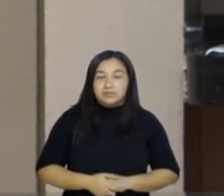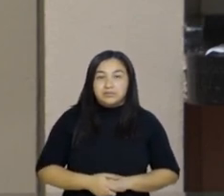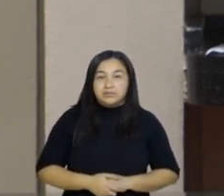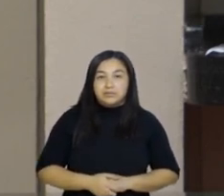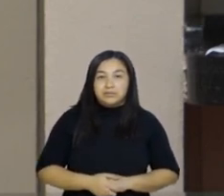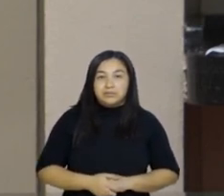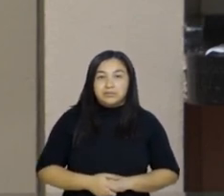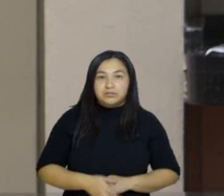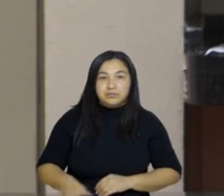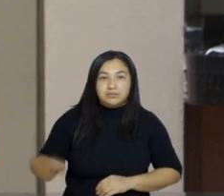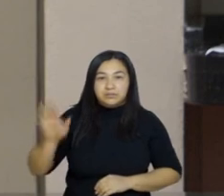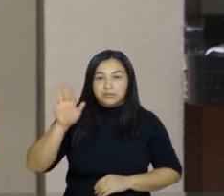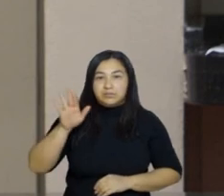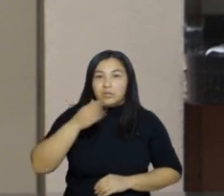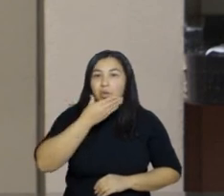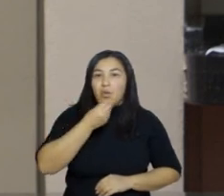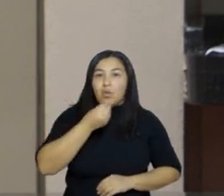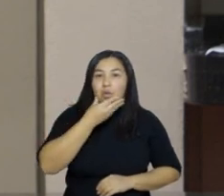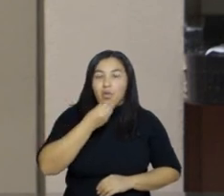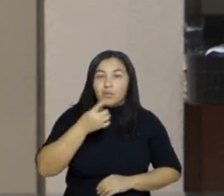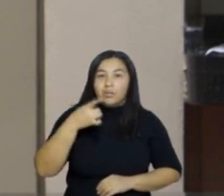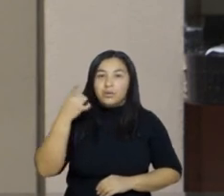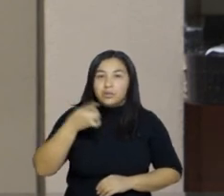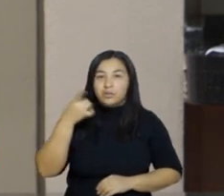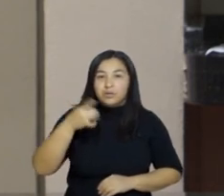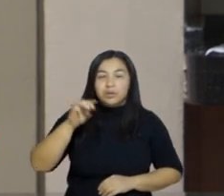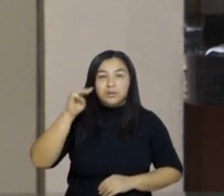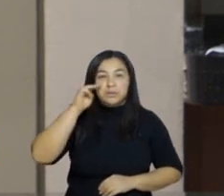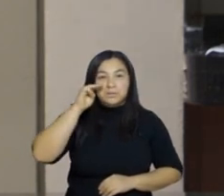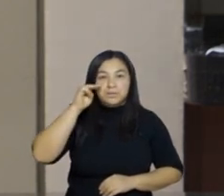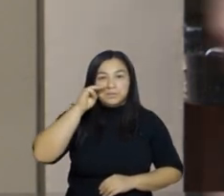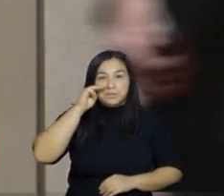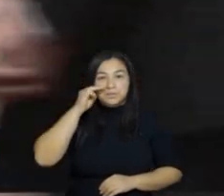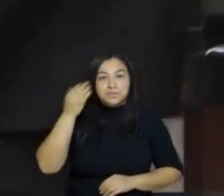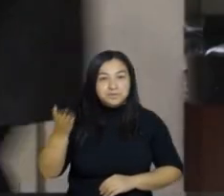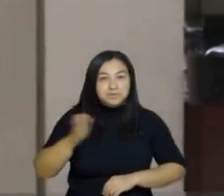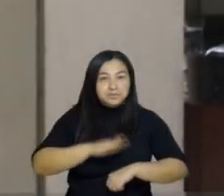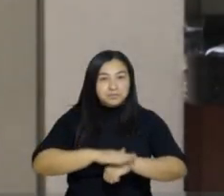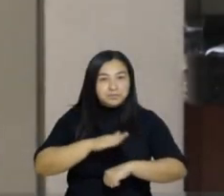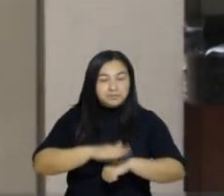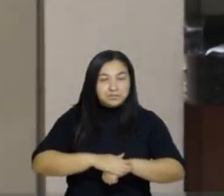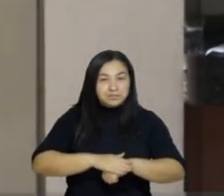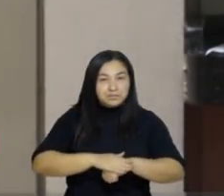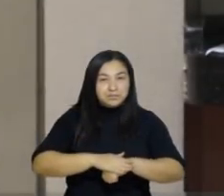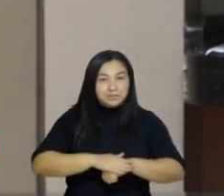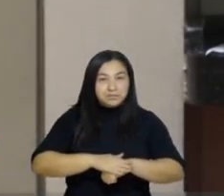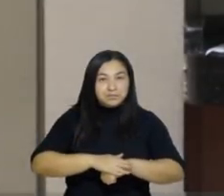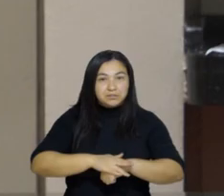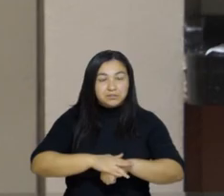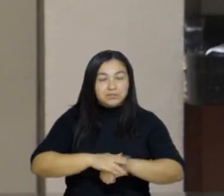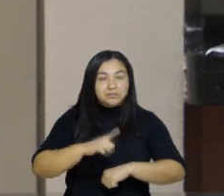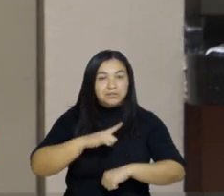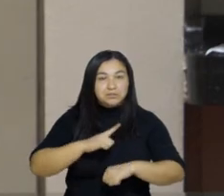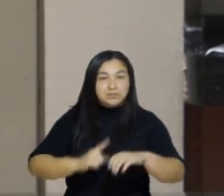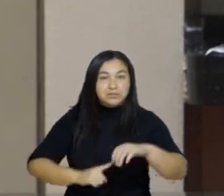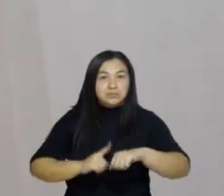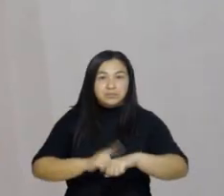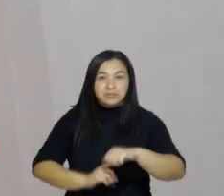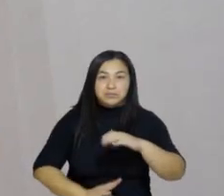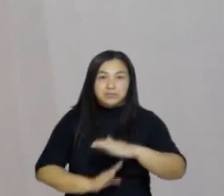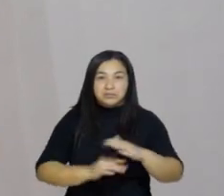Para a manifestação, fará uso da tribuna o deputado Marcos da Rosa. Vossa Excelência, tem o prazo de até 10 minutos.